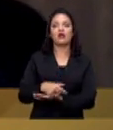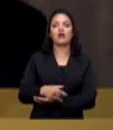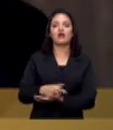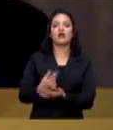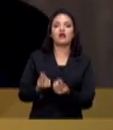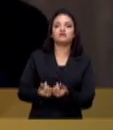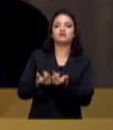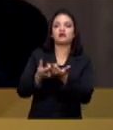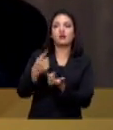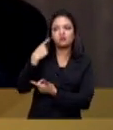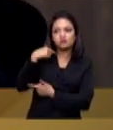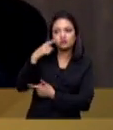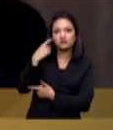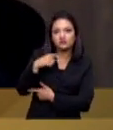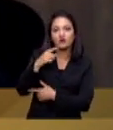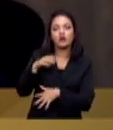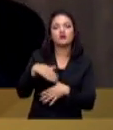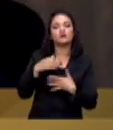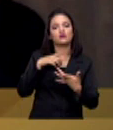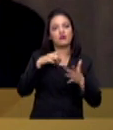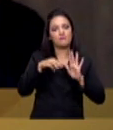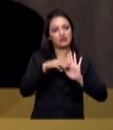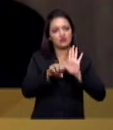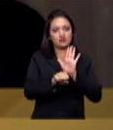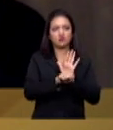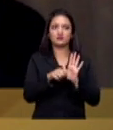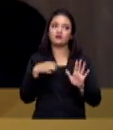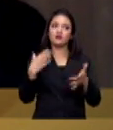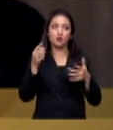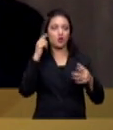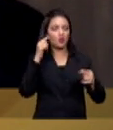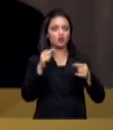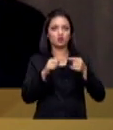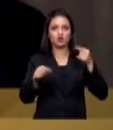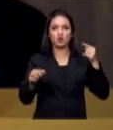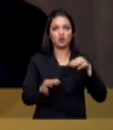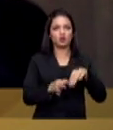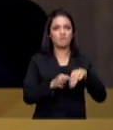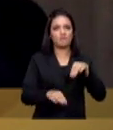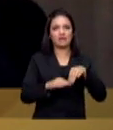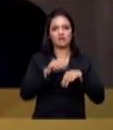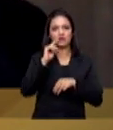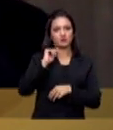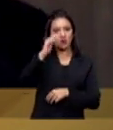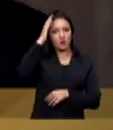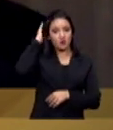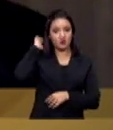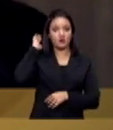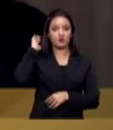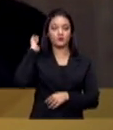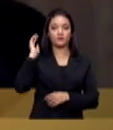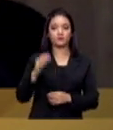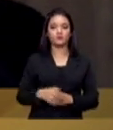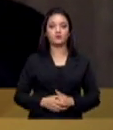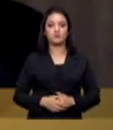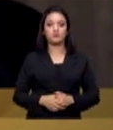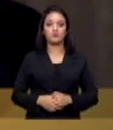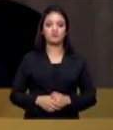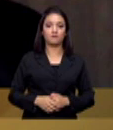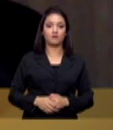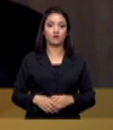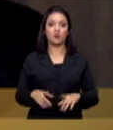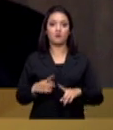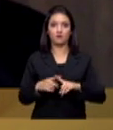também peço vênia para dissentir do eminente ministro relator, tanto em razão da